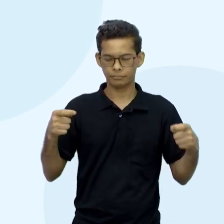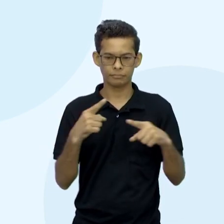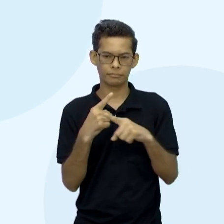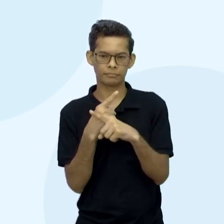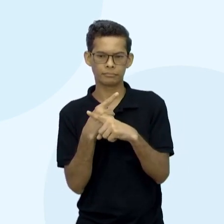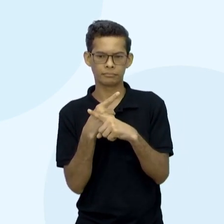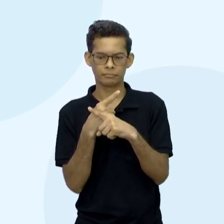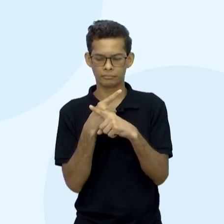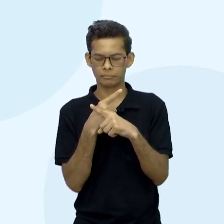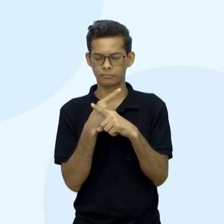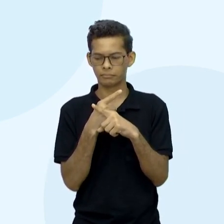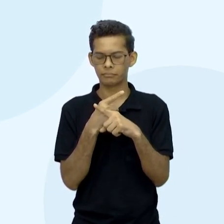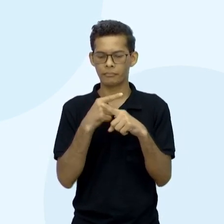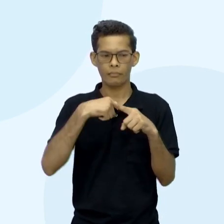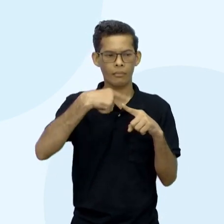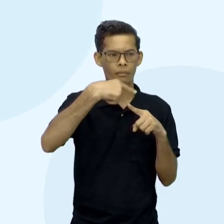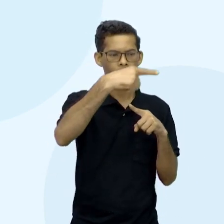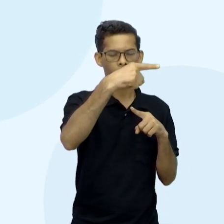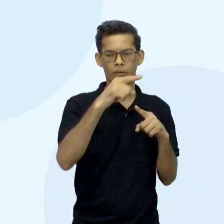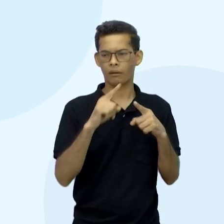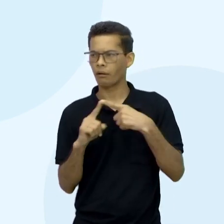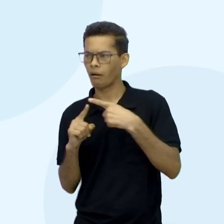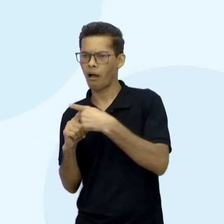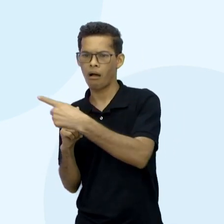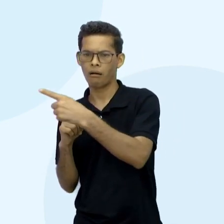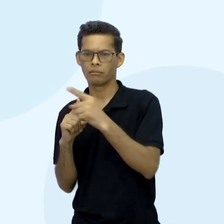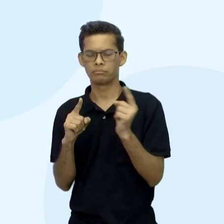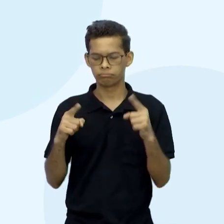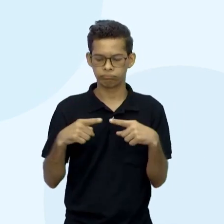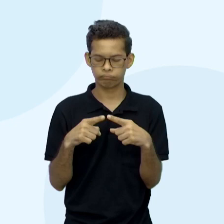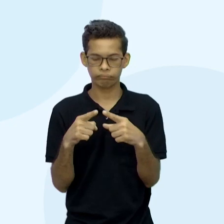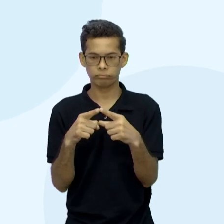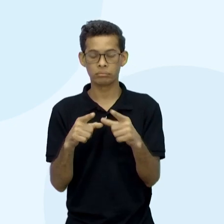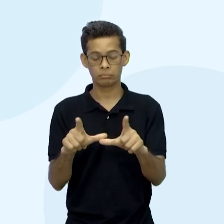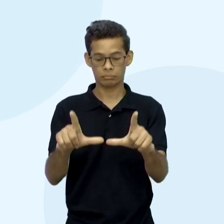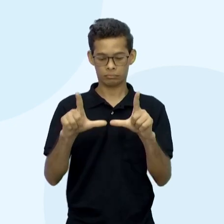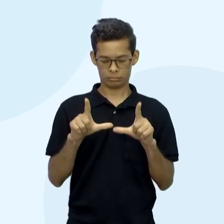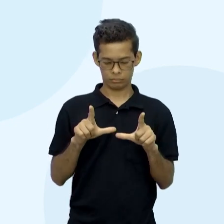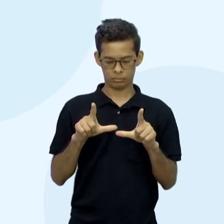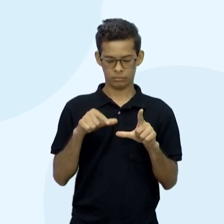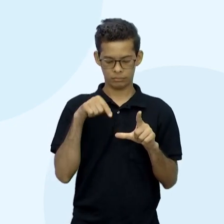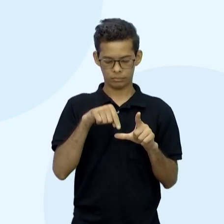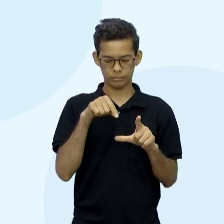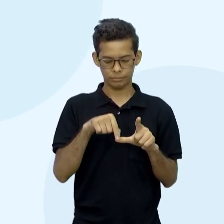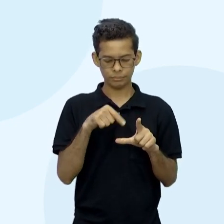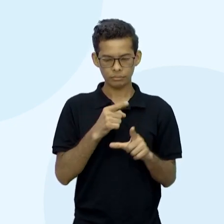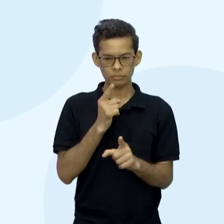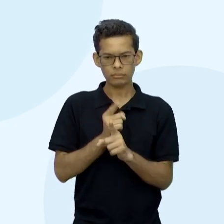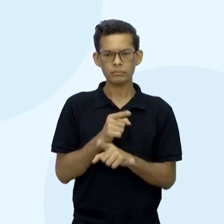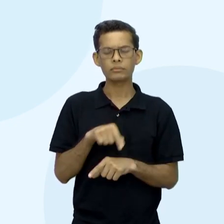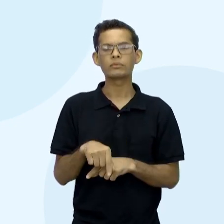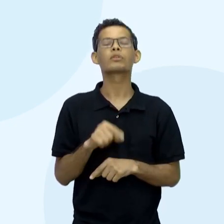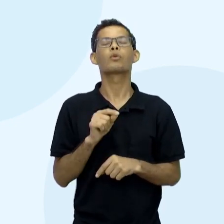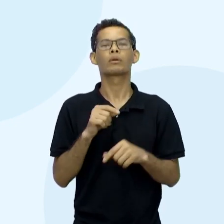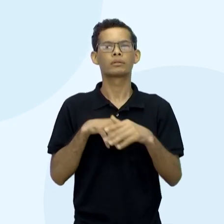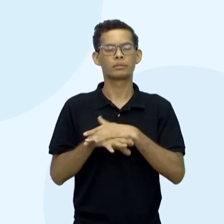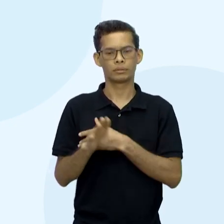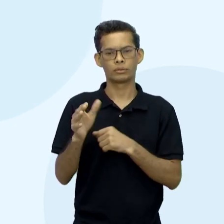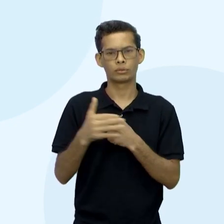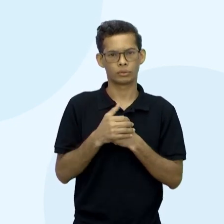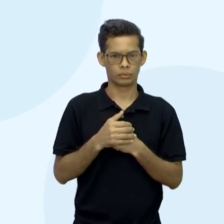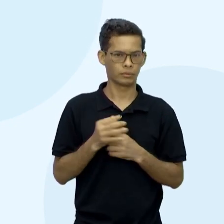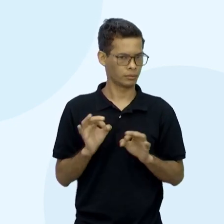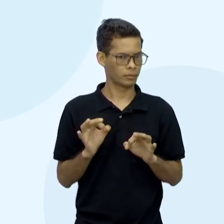tem um sinal, vai ter um sinal, vai ter uma imagem do que tem ali soterrado, tá? Isso é o GPR,